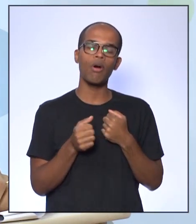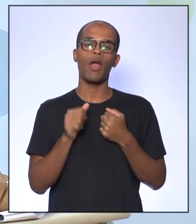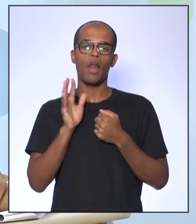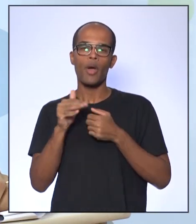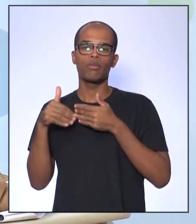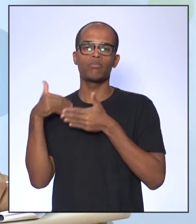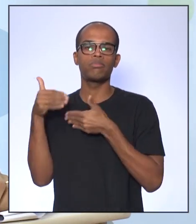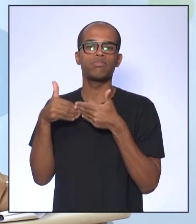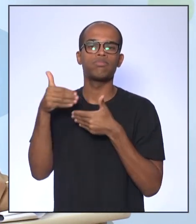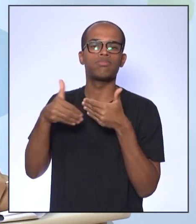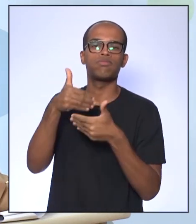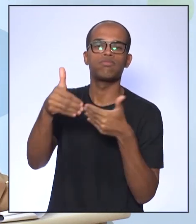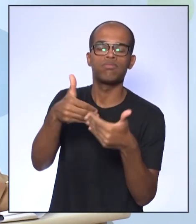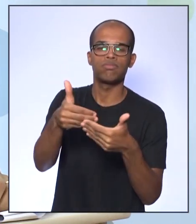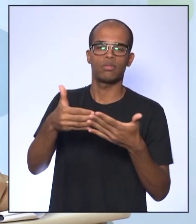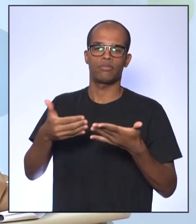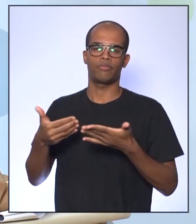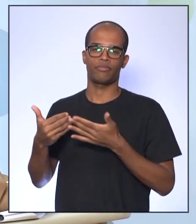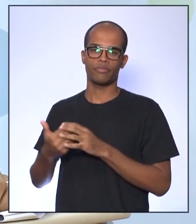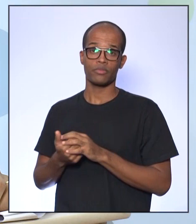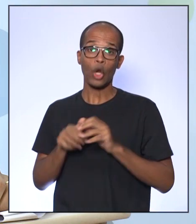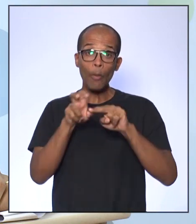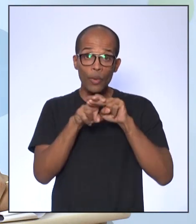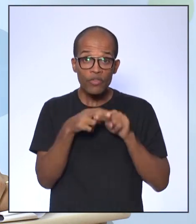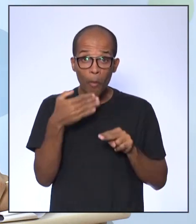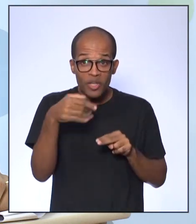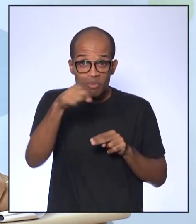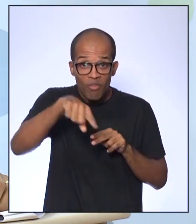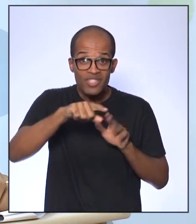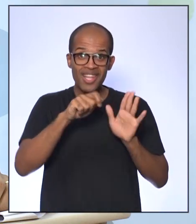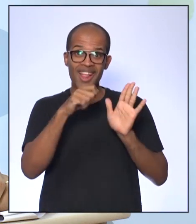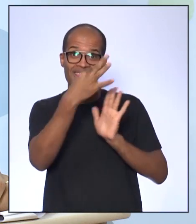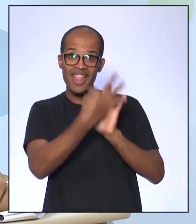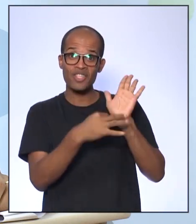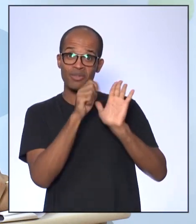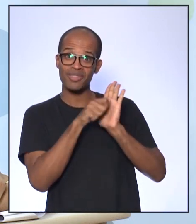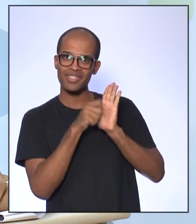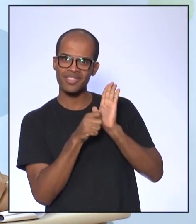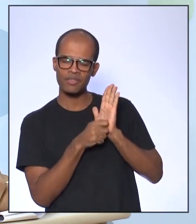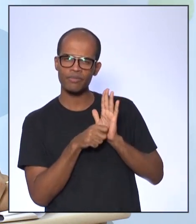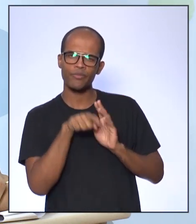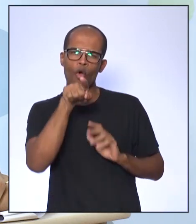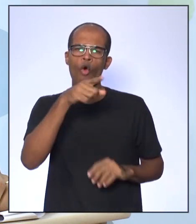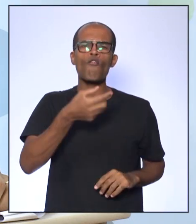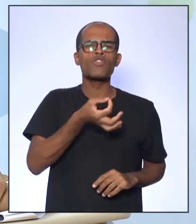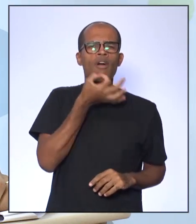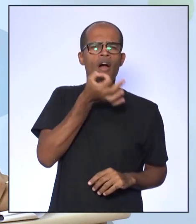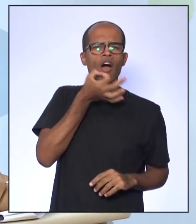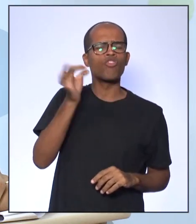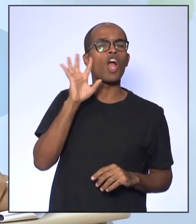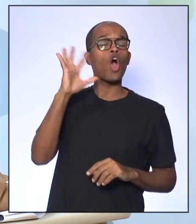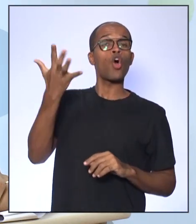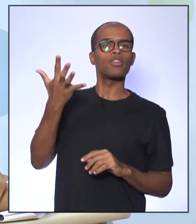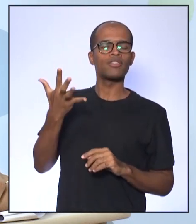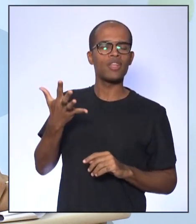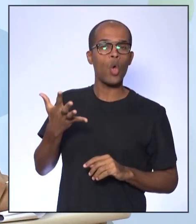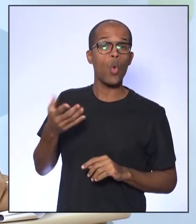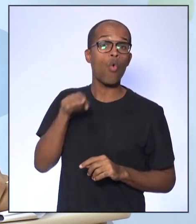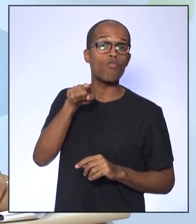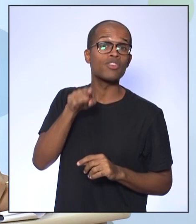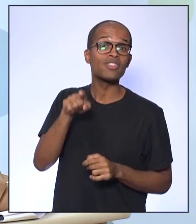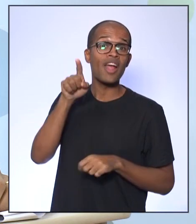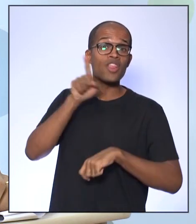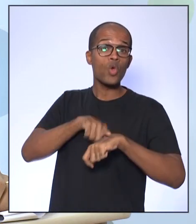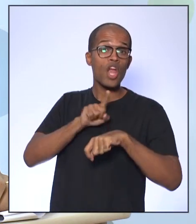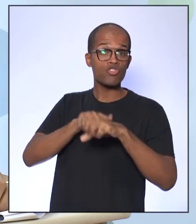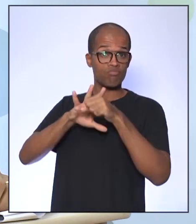perpetuar ao longo, né, de gerações. Por isso que eu pedi que você escrevesse esse texto. O que você acha que aconteceu com você ou acontece com você durante essa